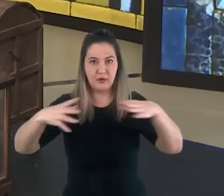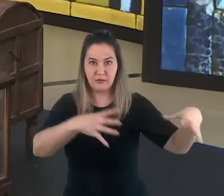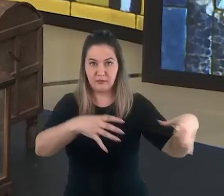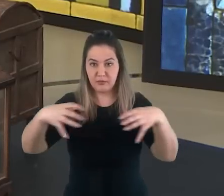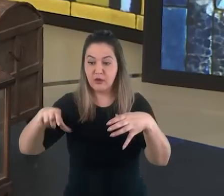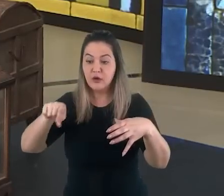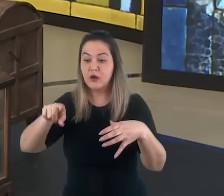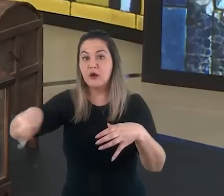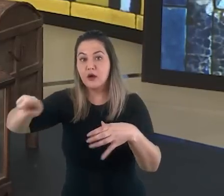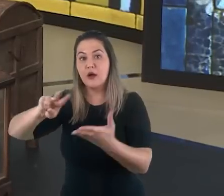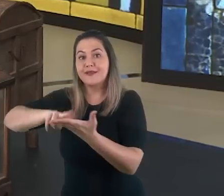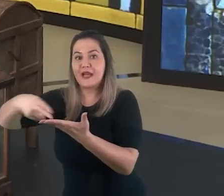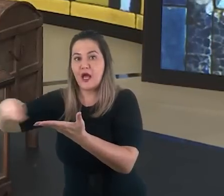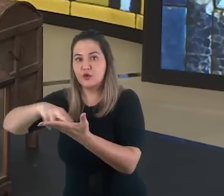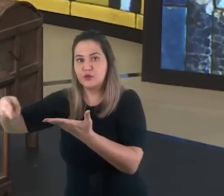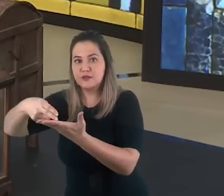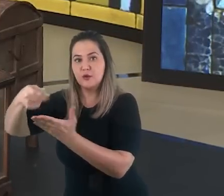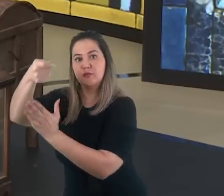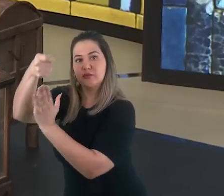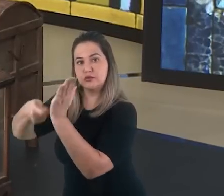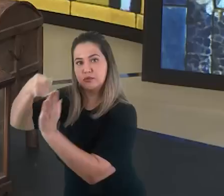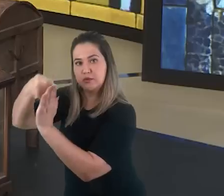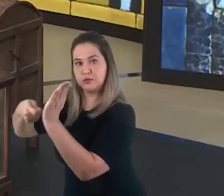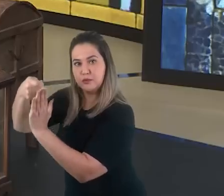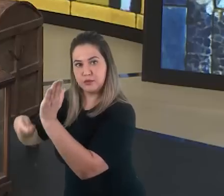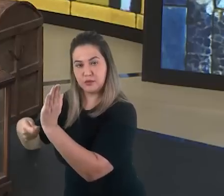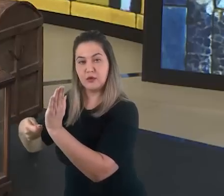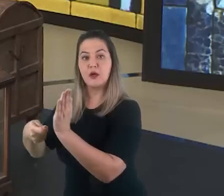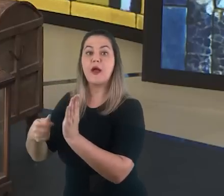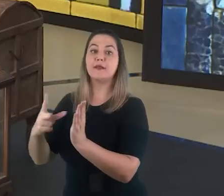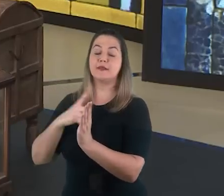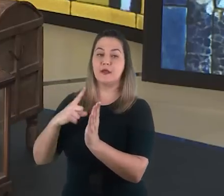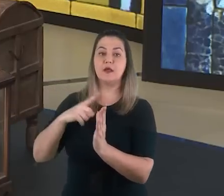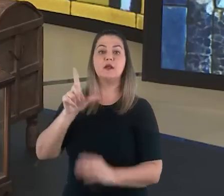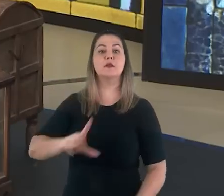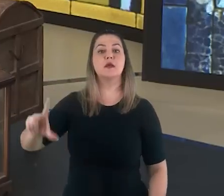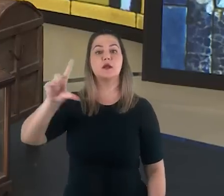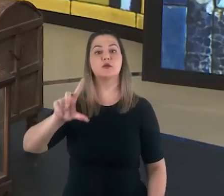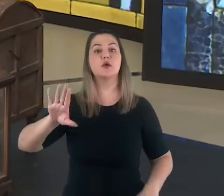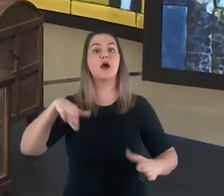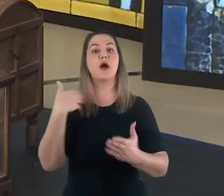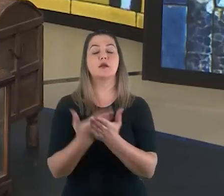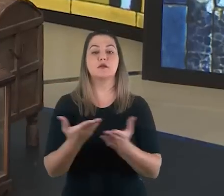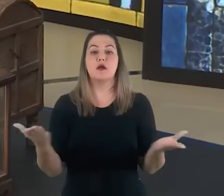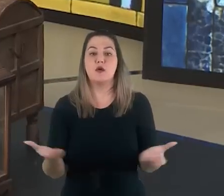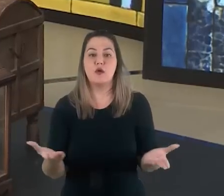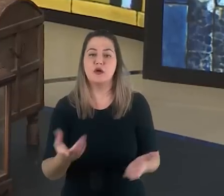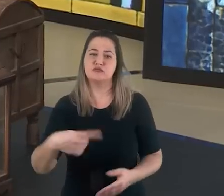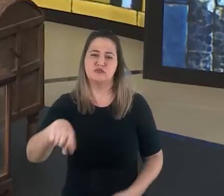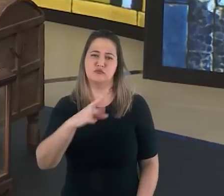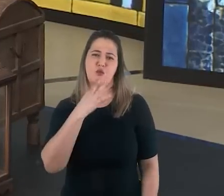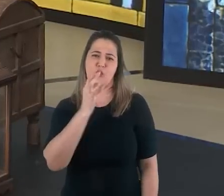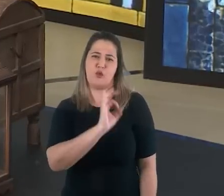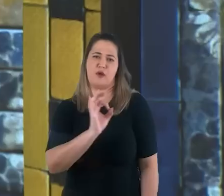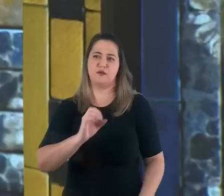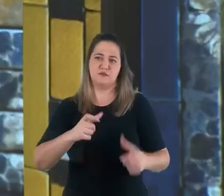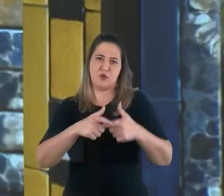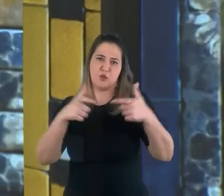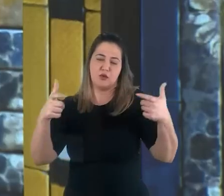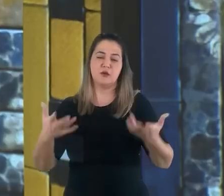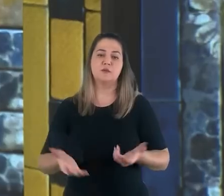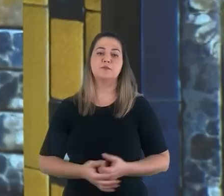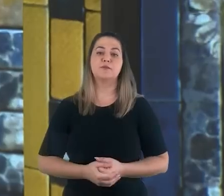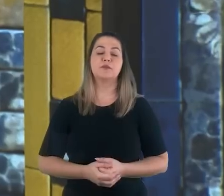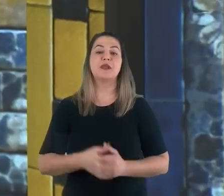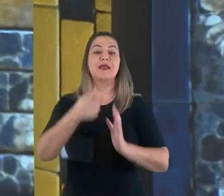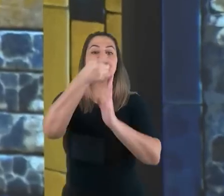estão hoje no Museu Britânico e pertencem a um tipo de literatura até agora não muito conhecido. Esses textos